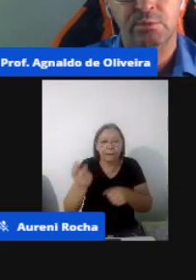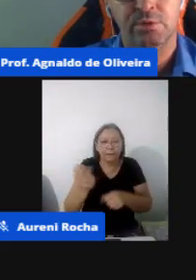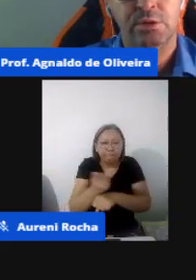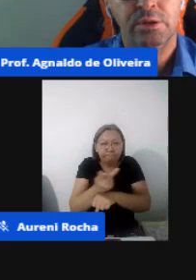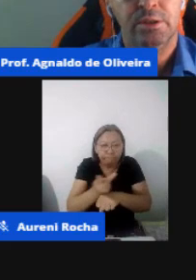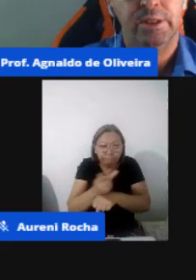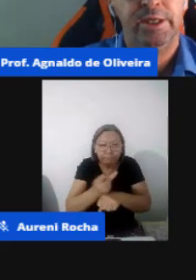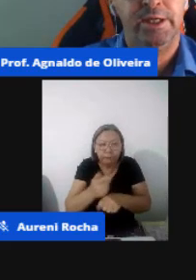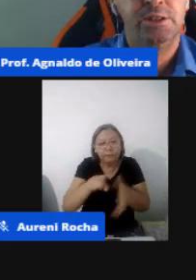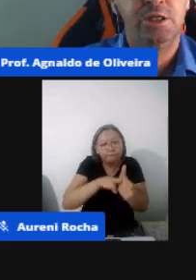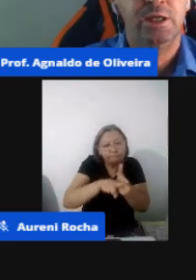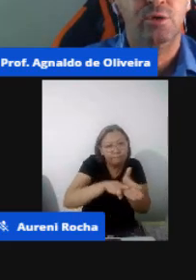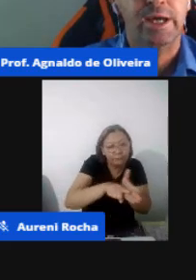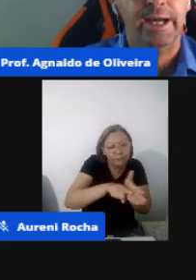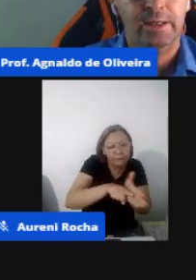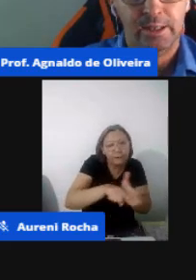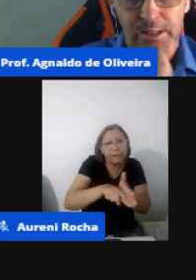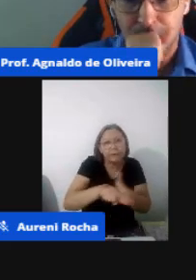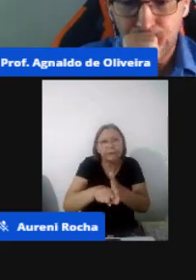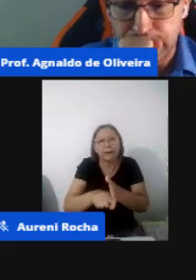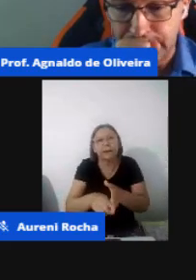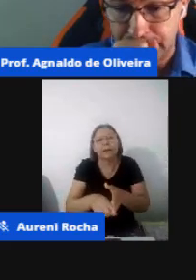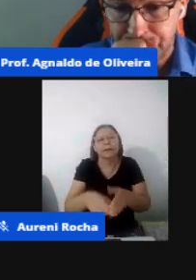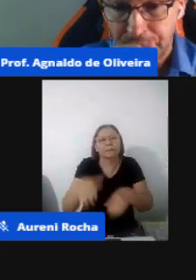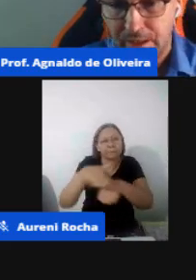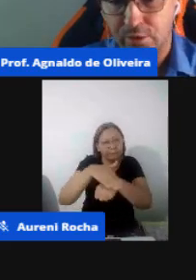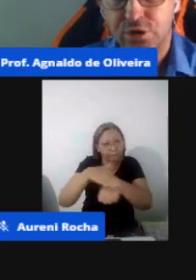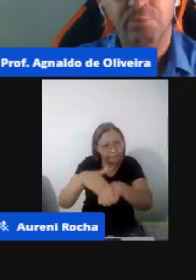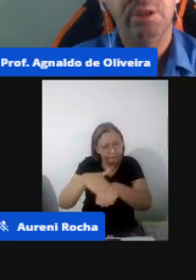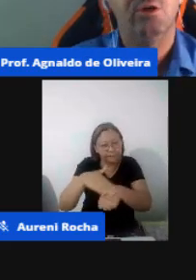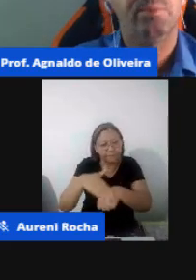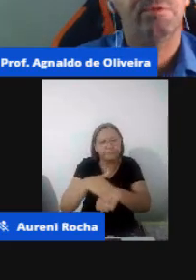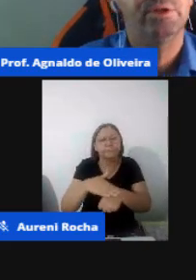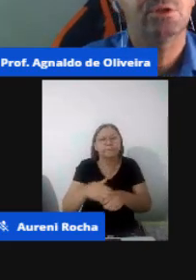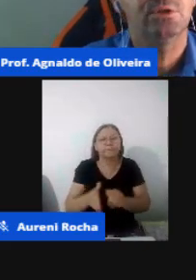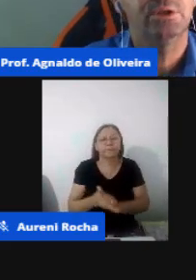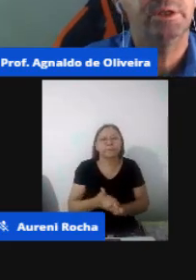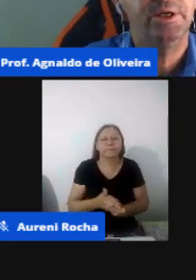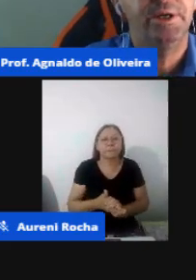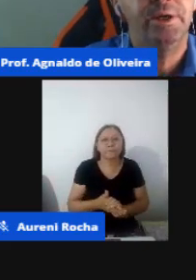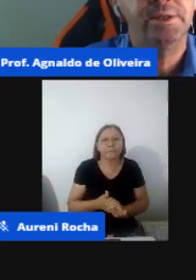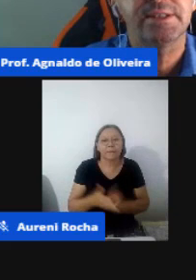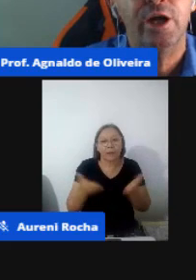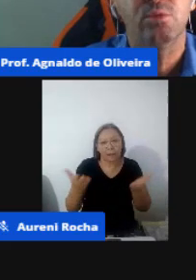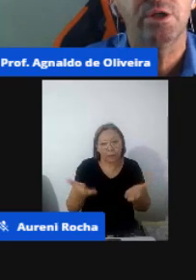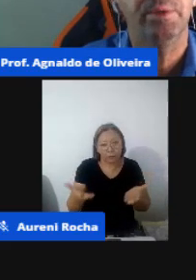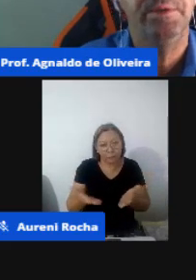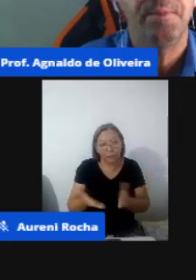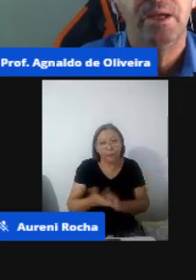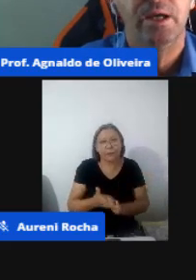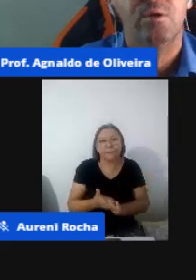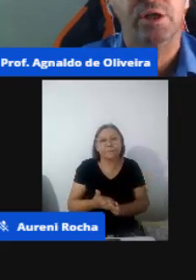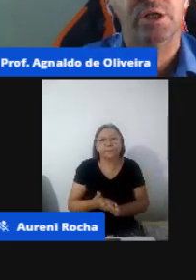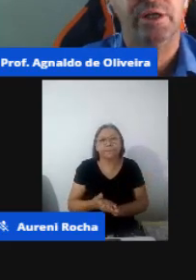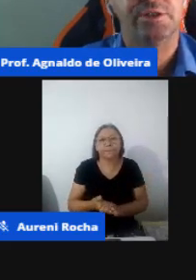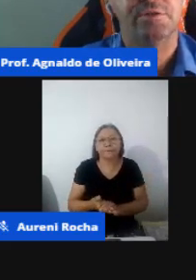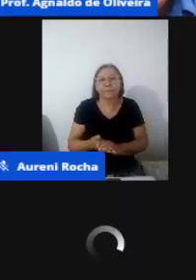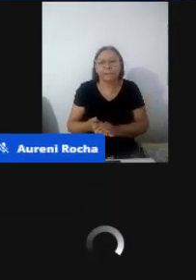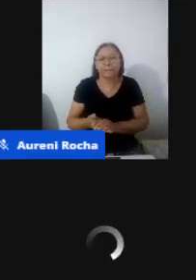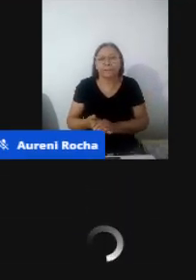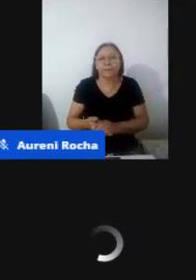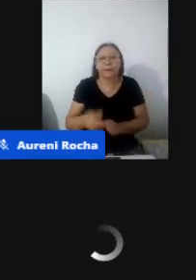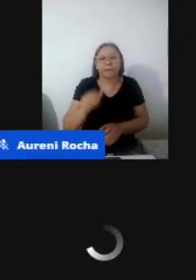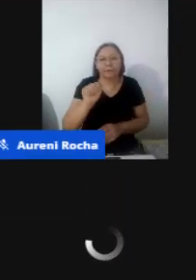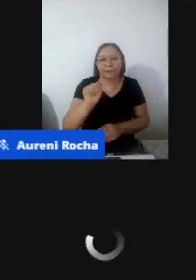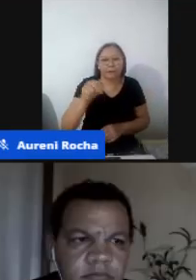nós possamos dialogar. Eu chamo então o professor Anselmo também, agora